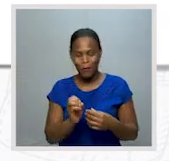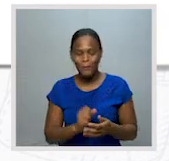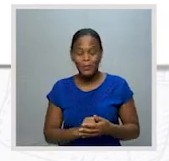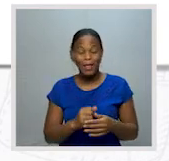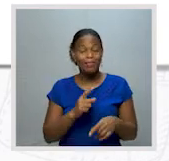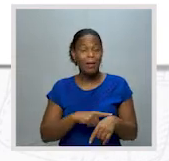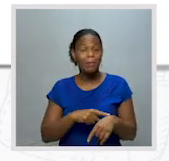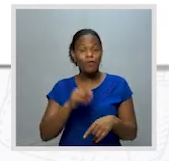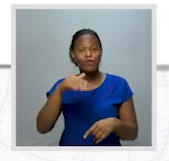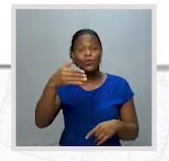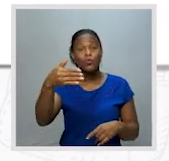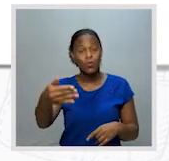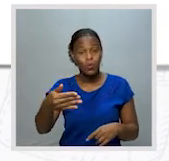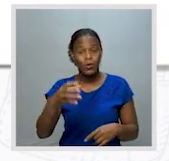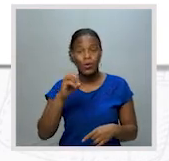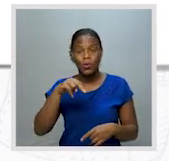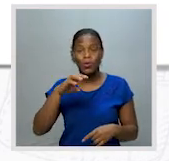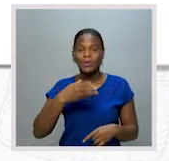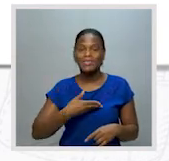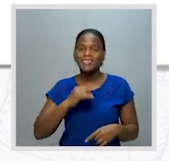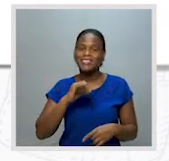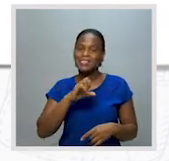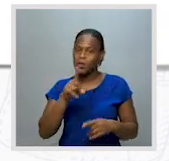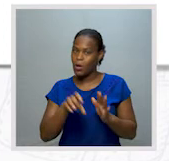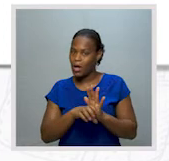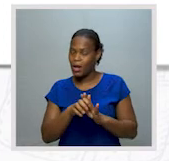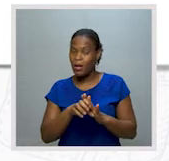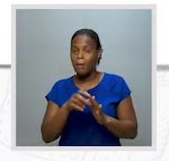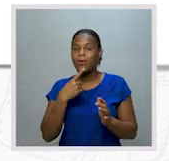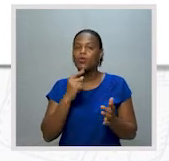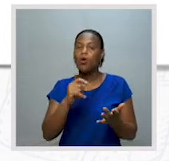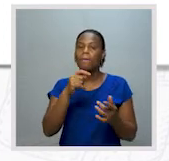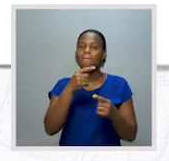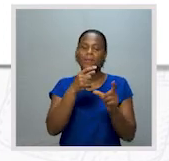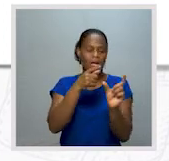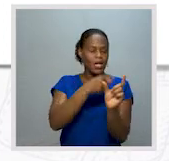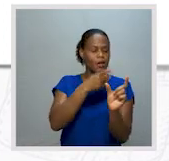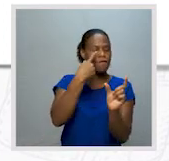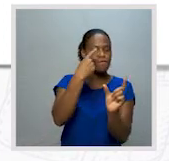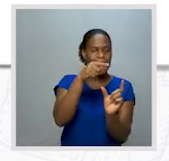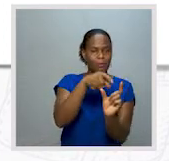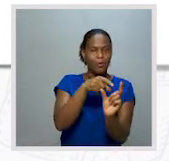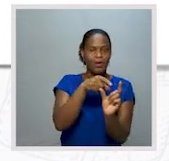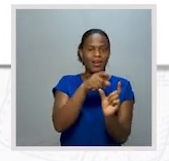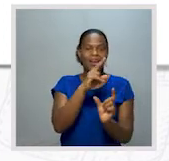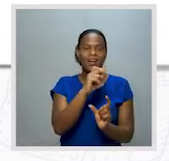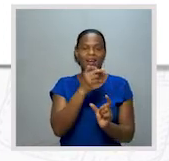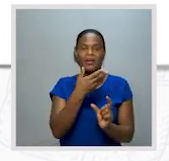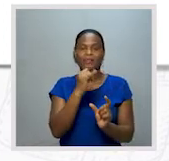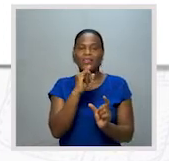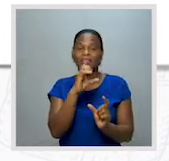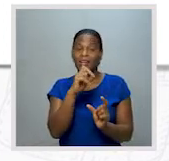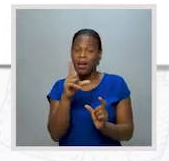e condicional, pronome fica no meio do verbo, entre o radical e a